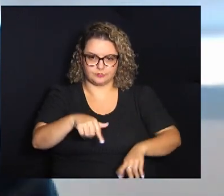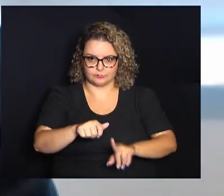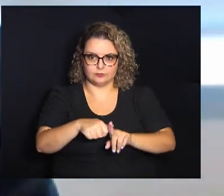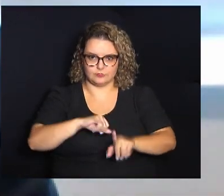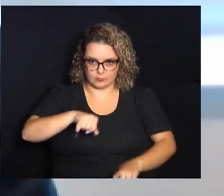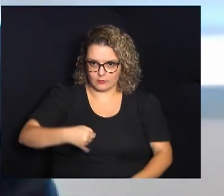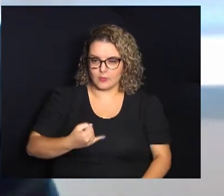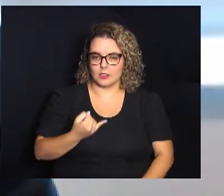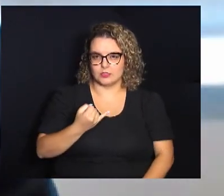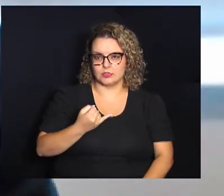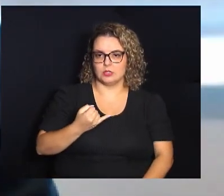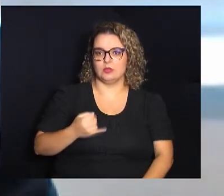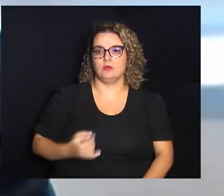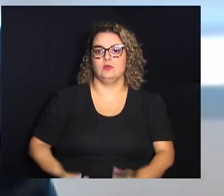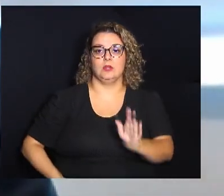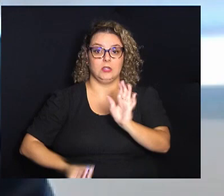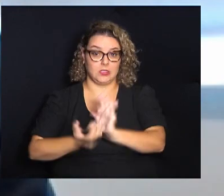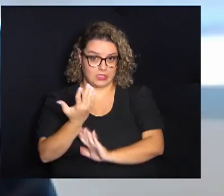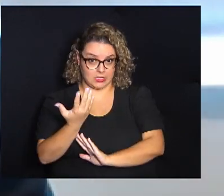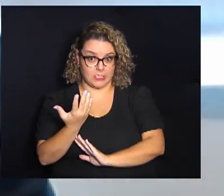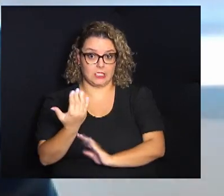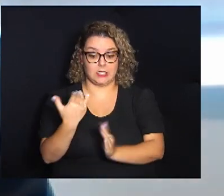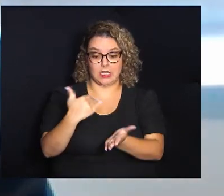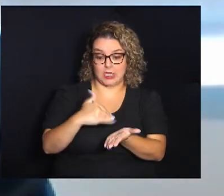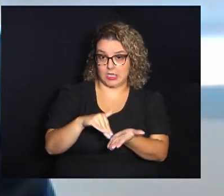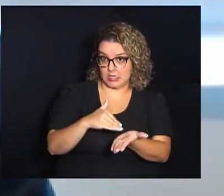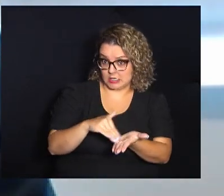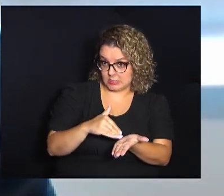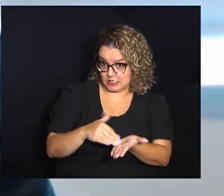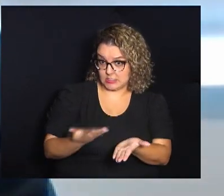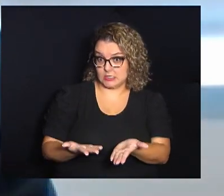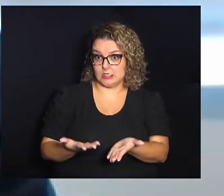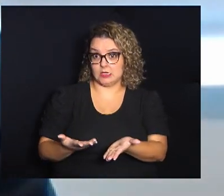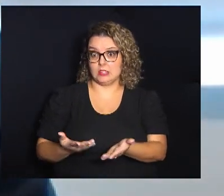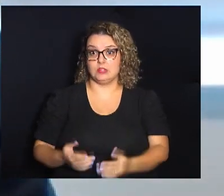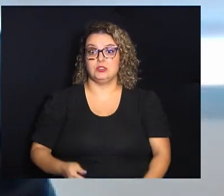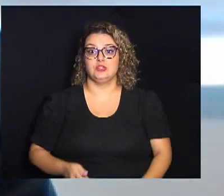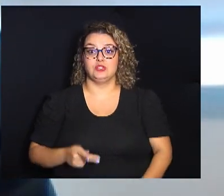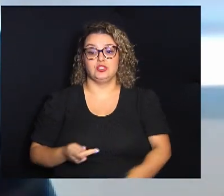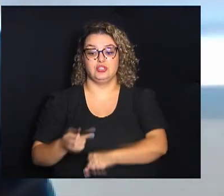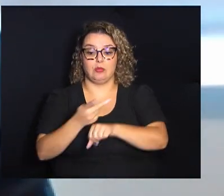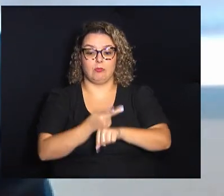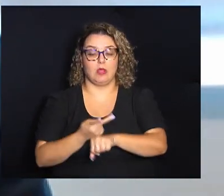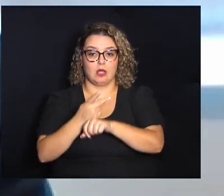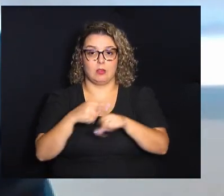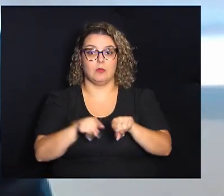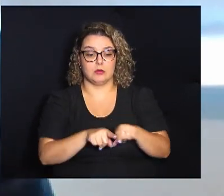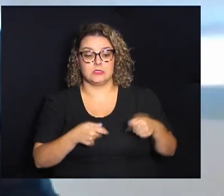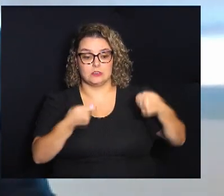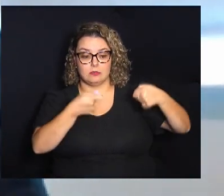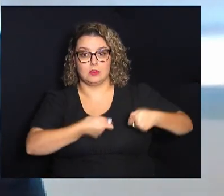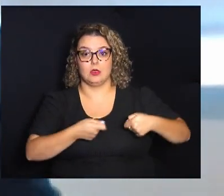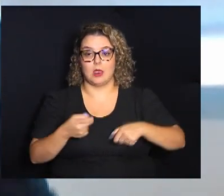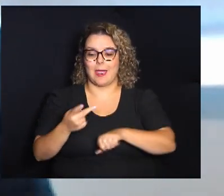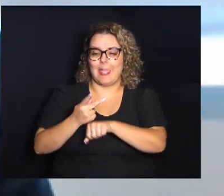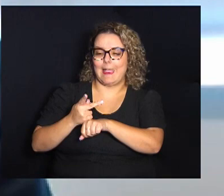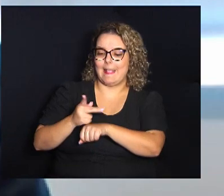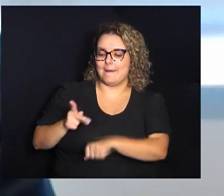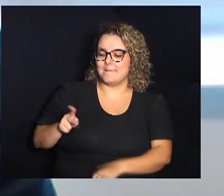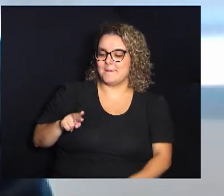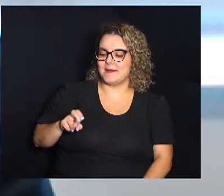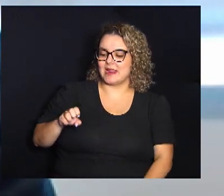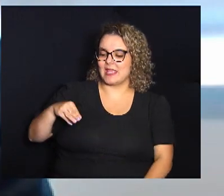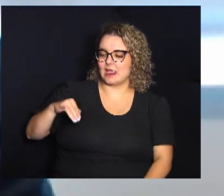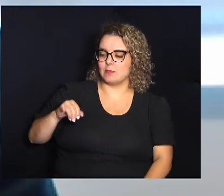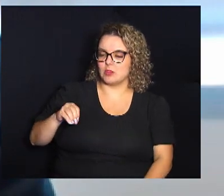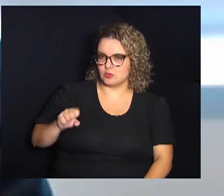janeiro, foi instaurada a Secretaria de Prêmios e Apostas no Ministério da Fazenda, justamente para apresentar